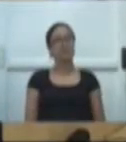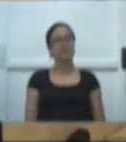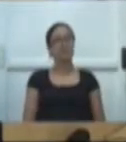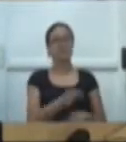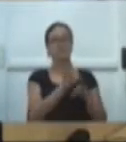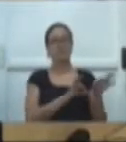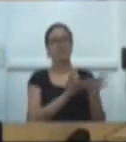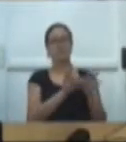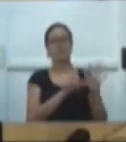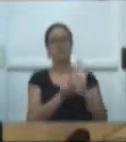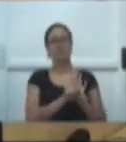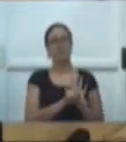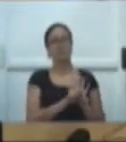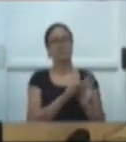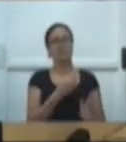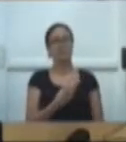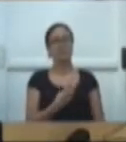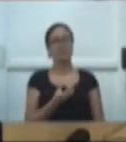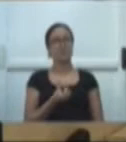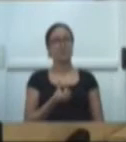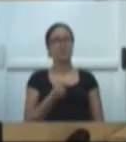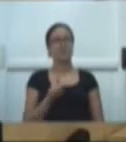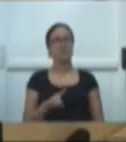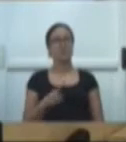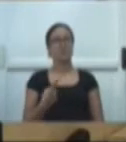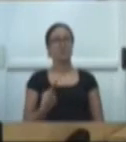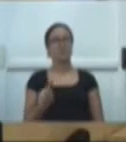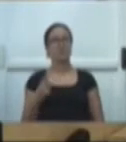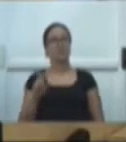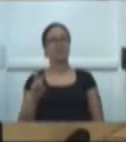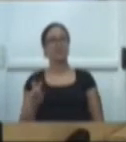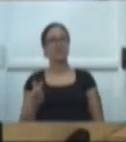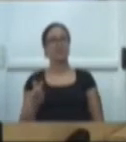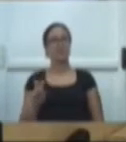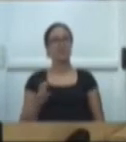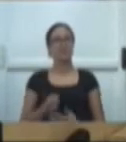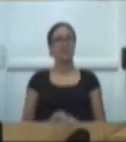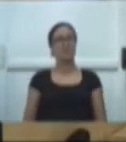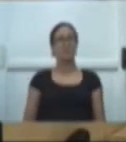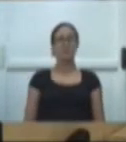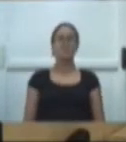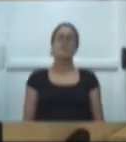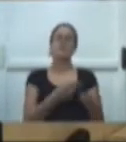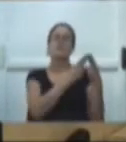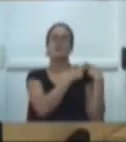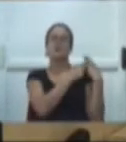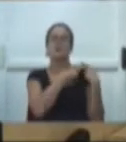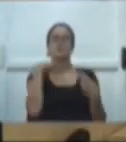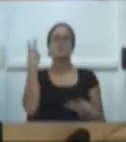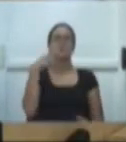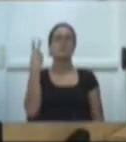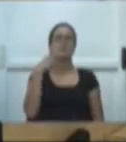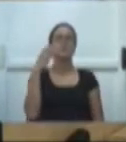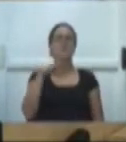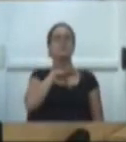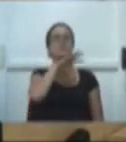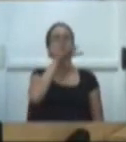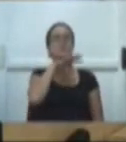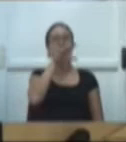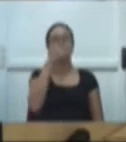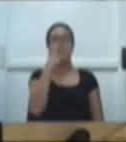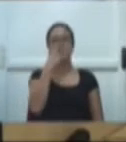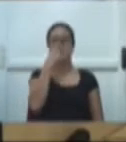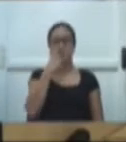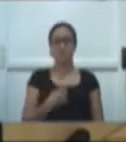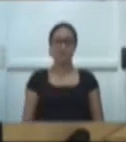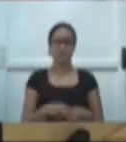Projeto de Lei 36/2015. Autor vereador André Henrique, o Tigrão, dispõe sobre